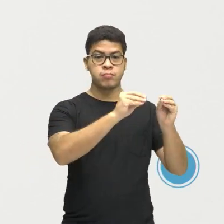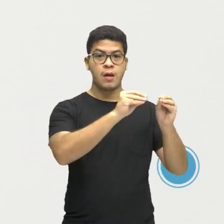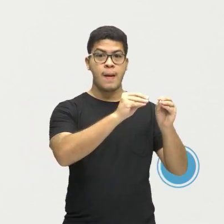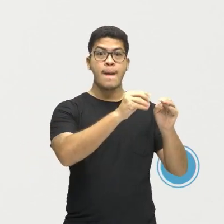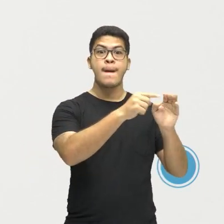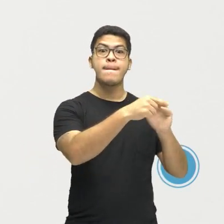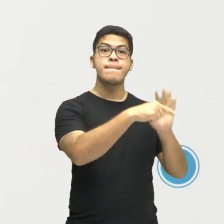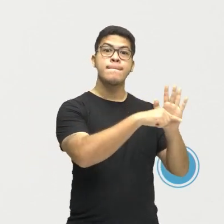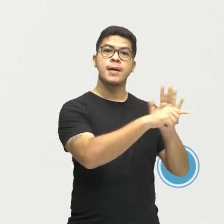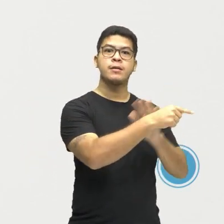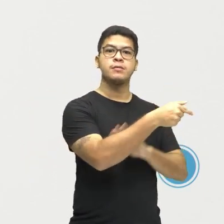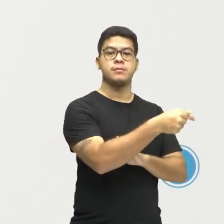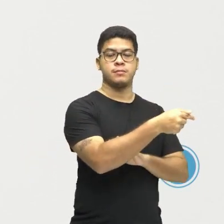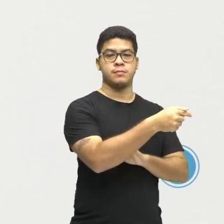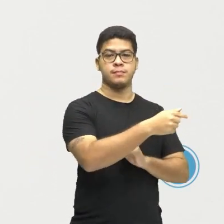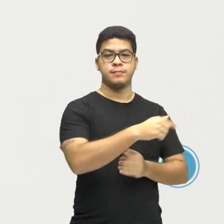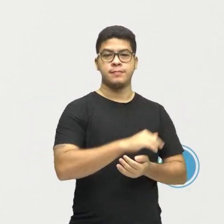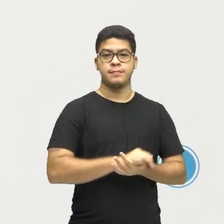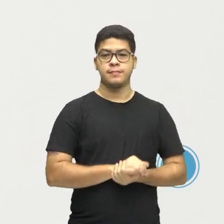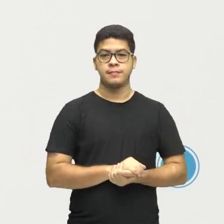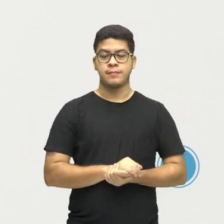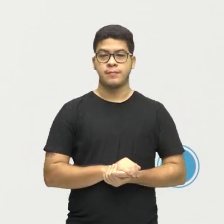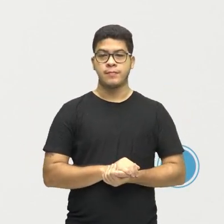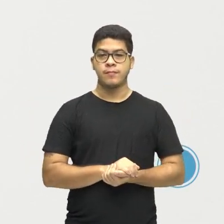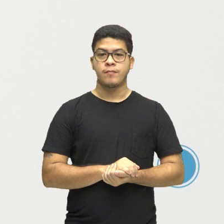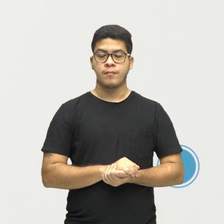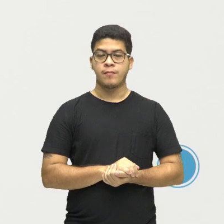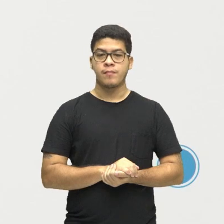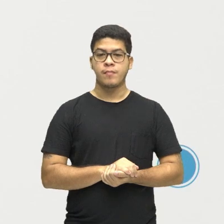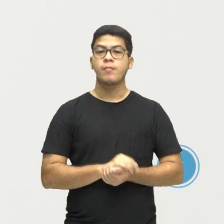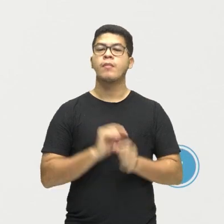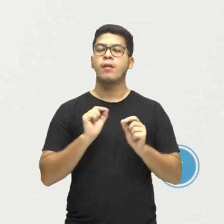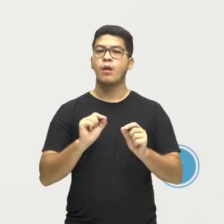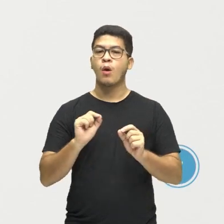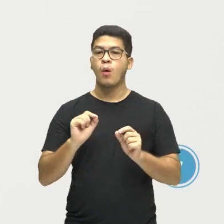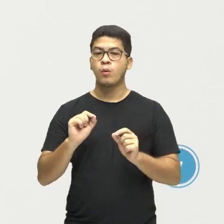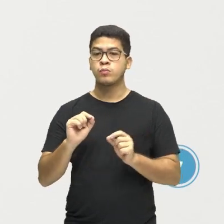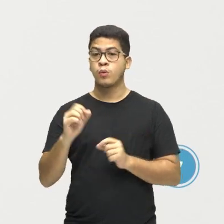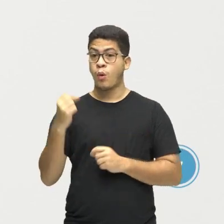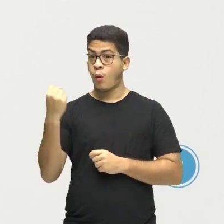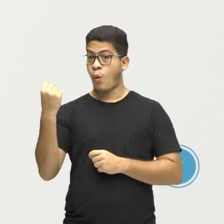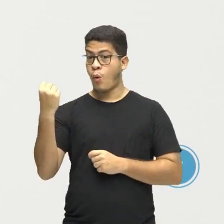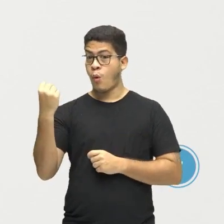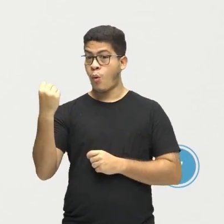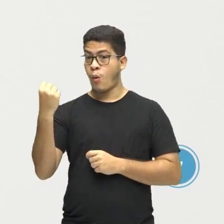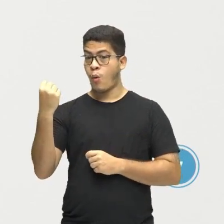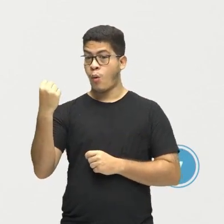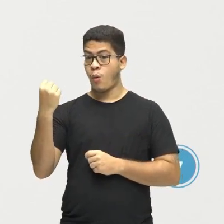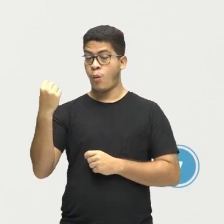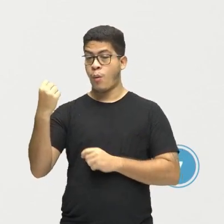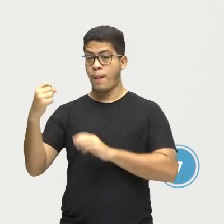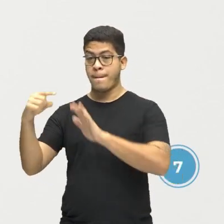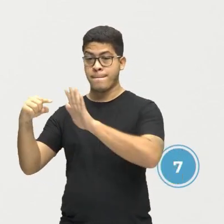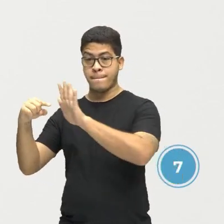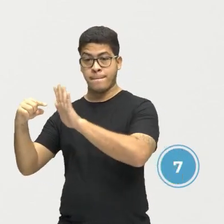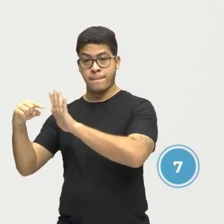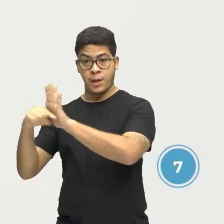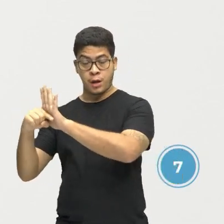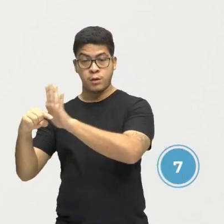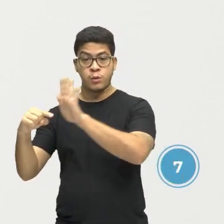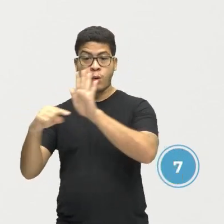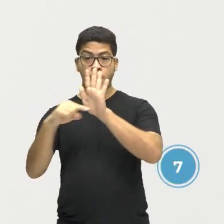números e repete o sinal, tá? 8 mais 7 é igual a 15 e o sinal é negativo, ficou menos 15